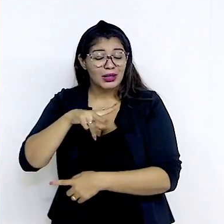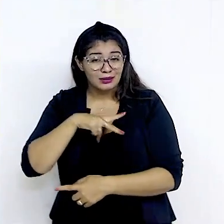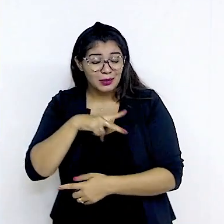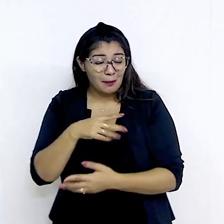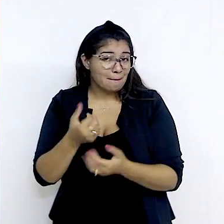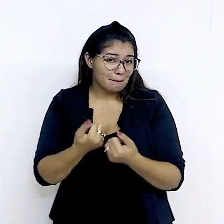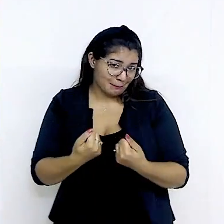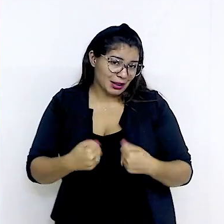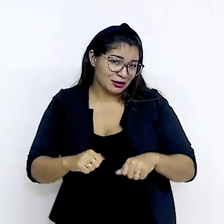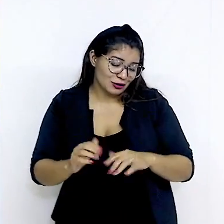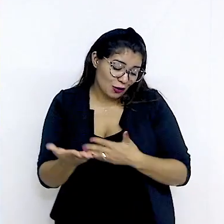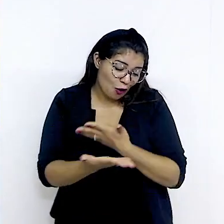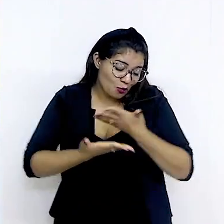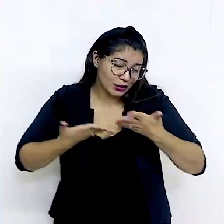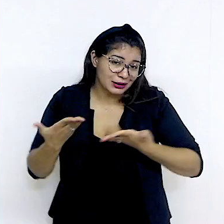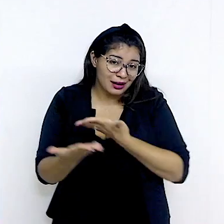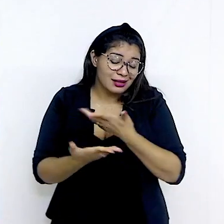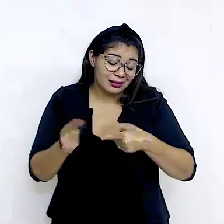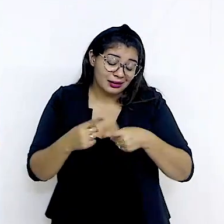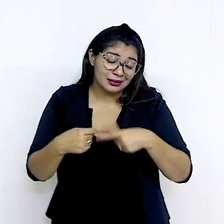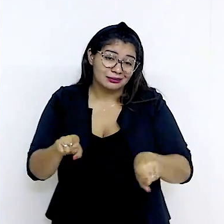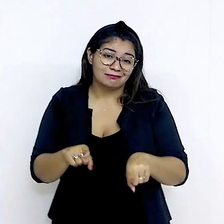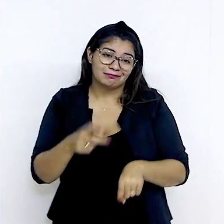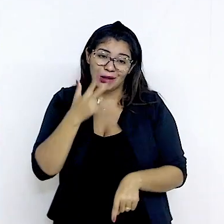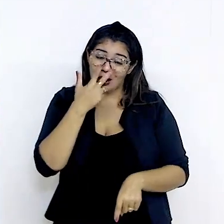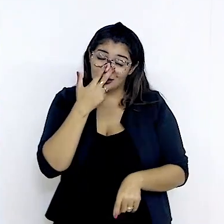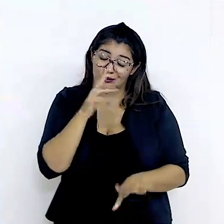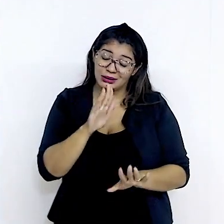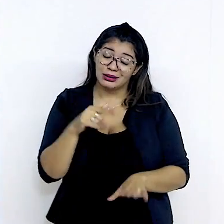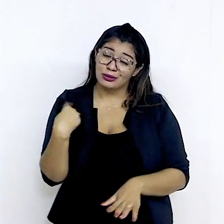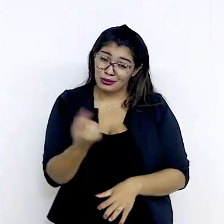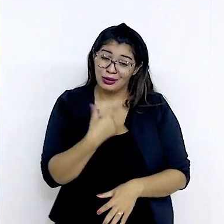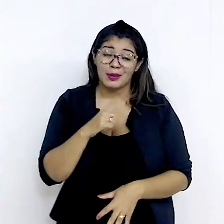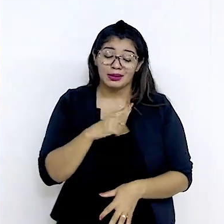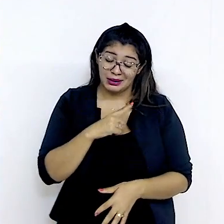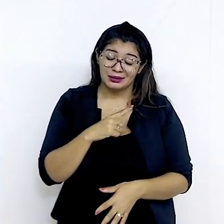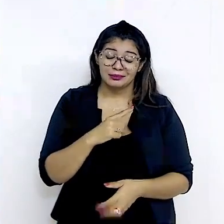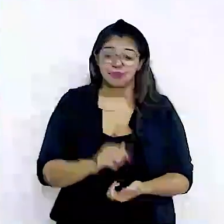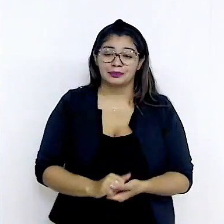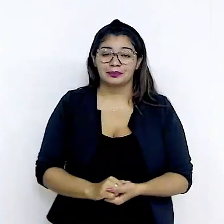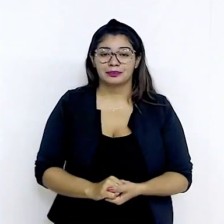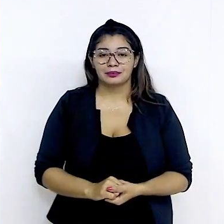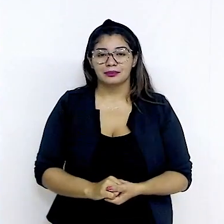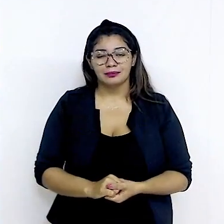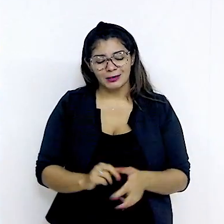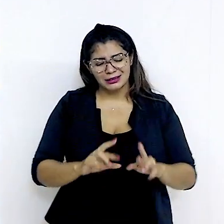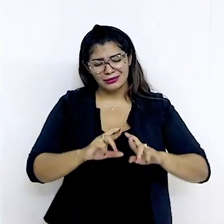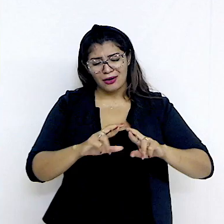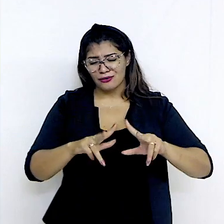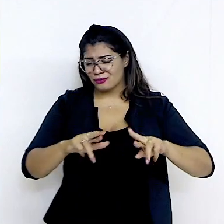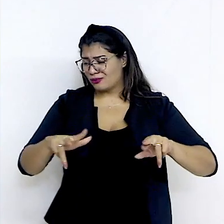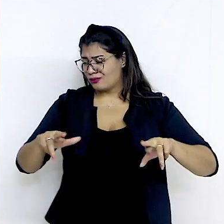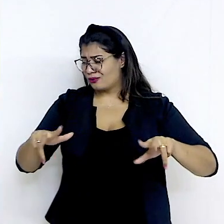permitem compartilhar esse desafio, acho que é um desafio nosso também do setor privado. Diversificar